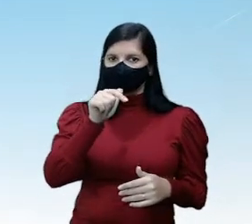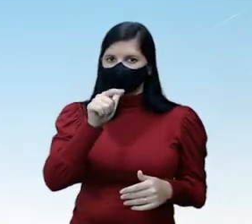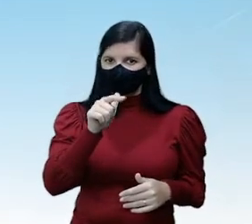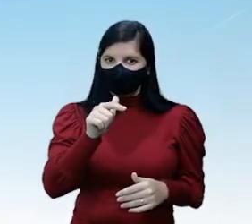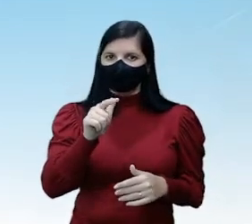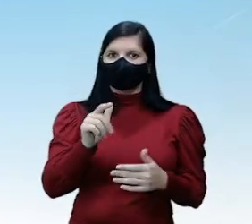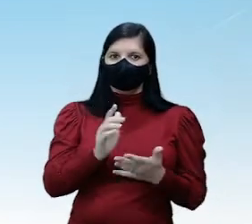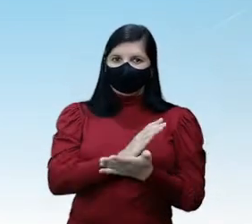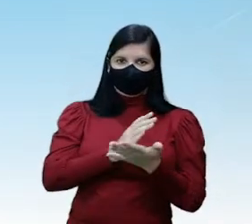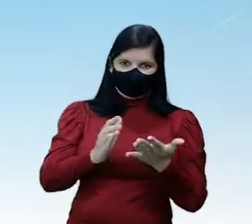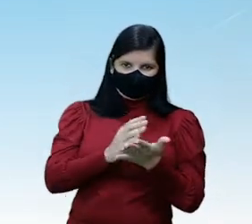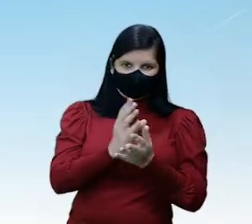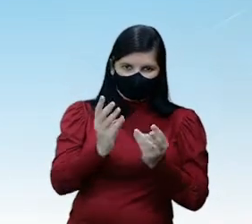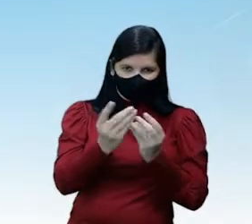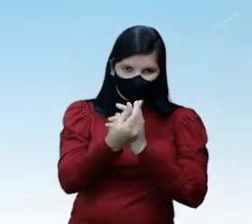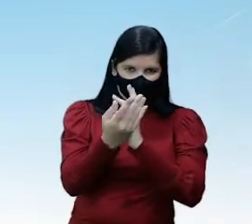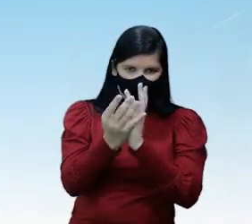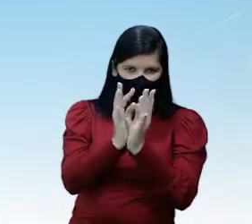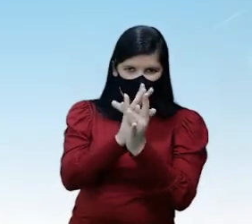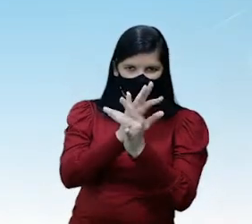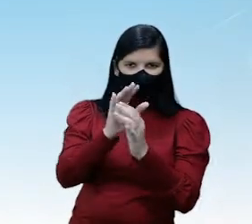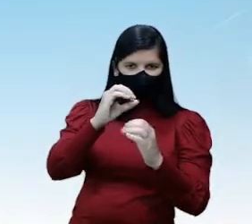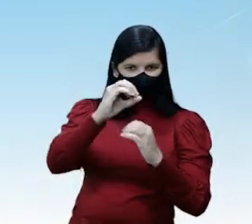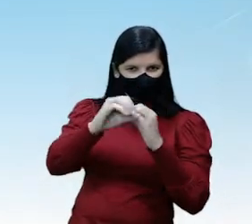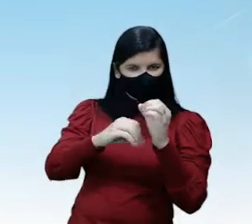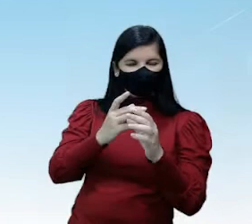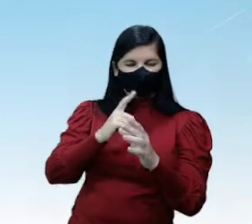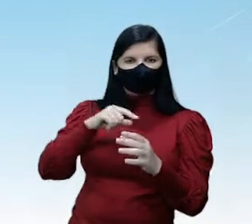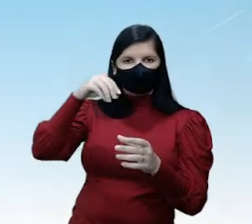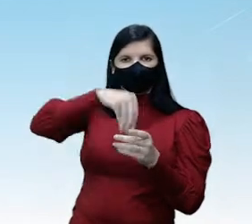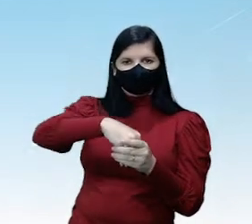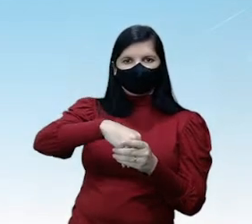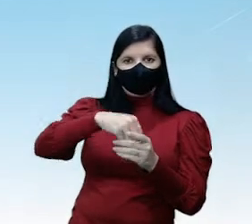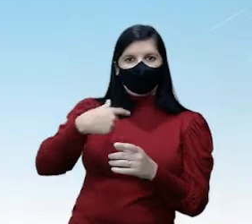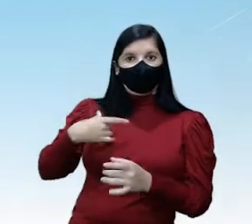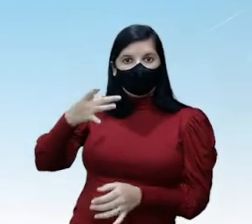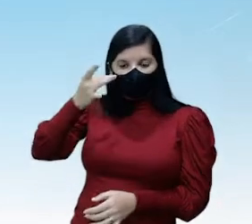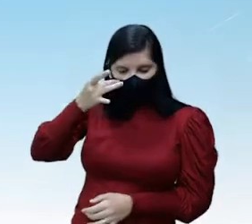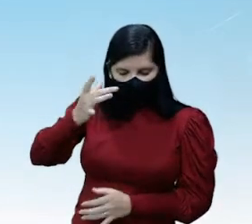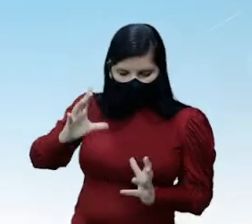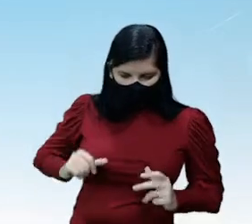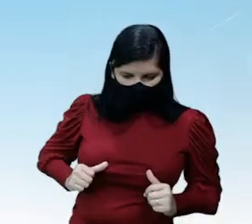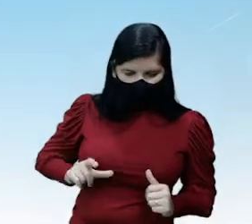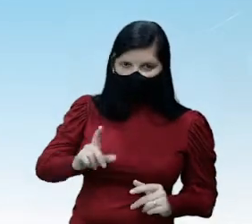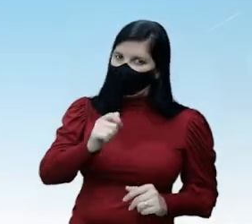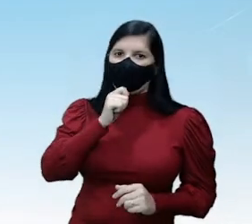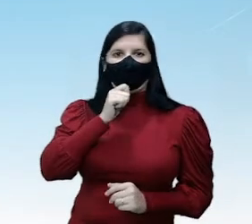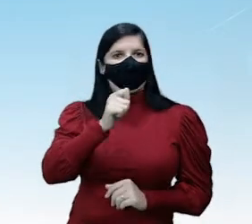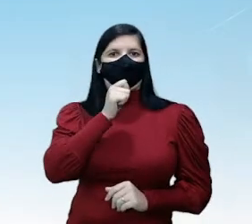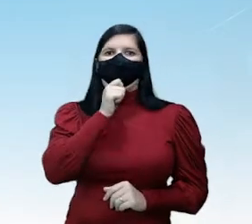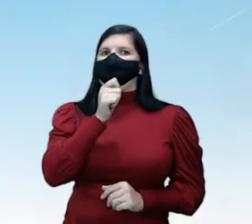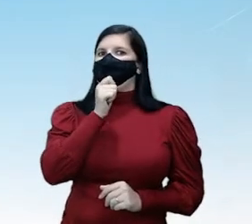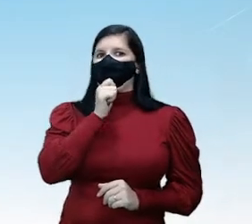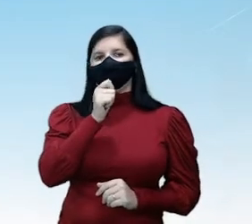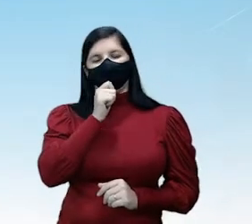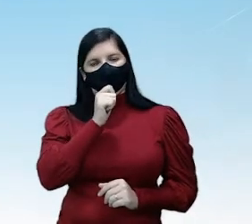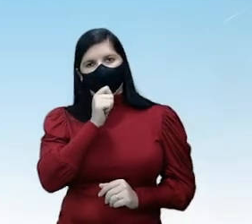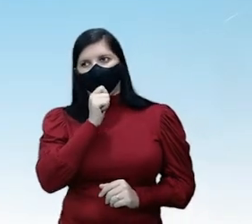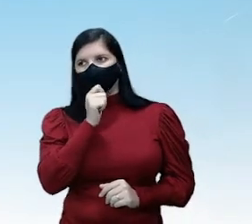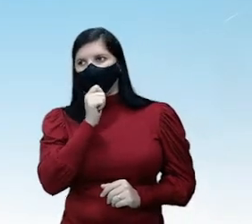alguns micro-organismos. Visivelmente você pensa que ela está limpa, mas não está tão limpa